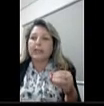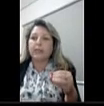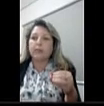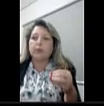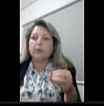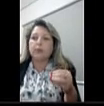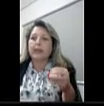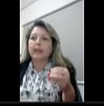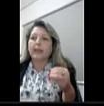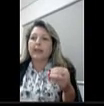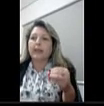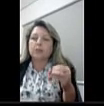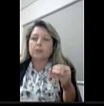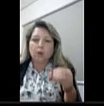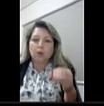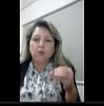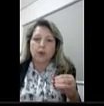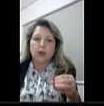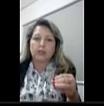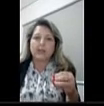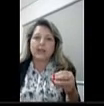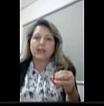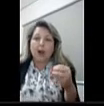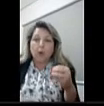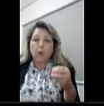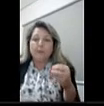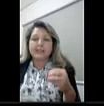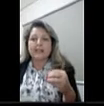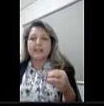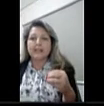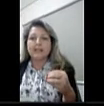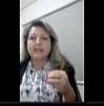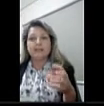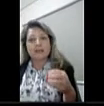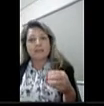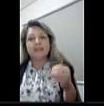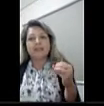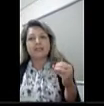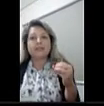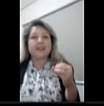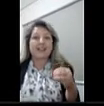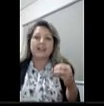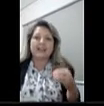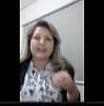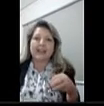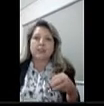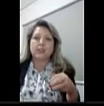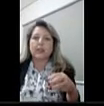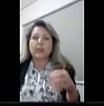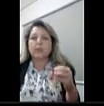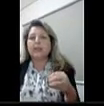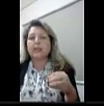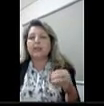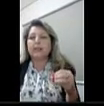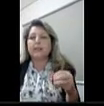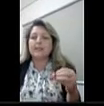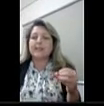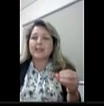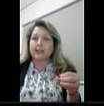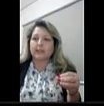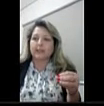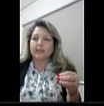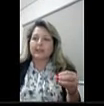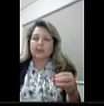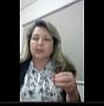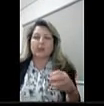lendo só com os olhos. Algumas crianças têm mais facilidade quando ela lê em voz